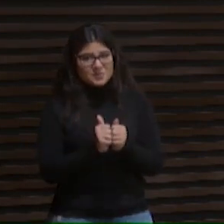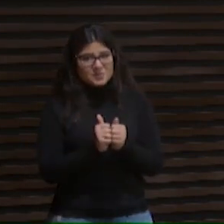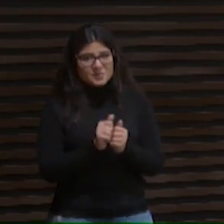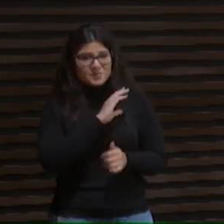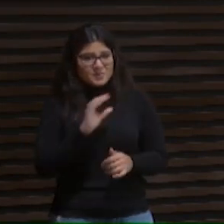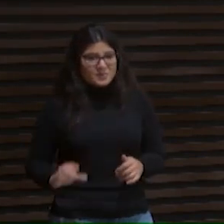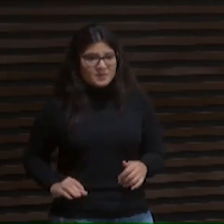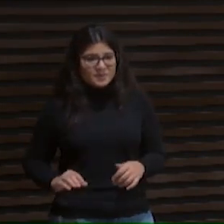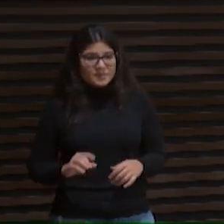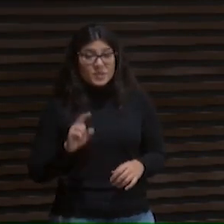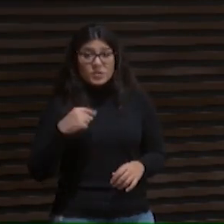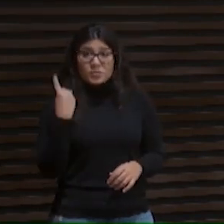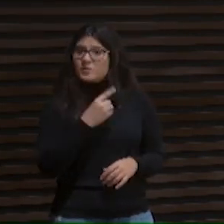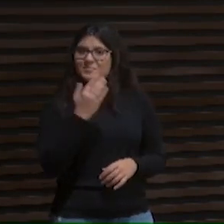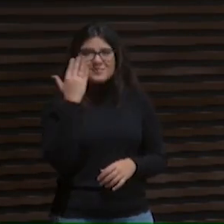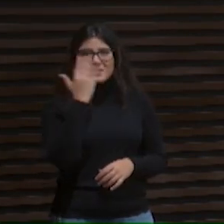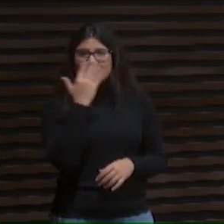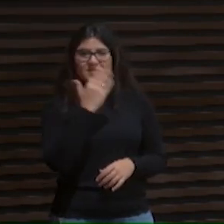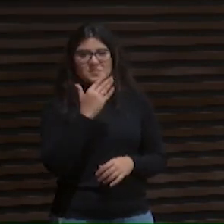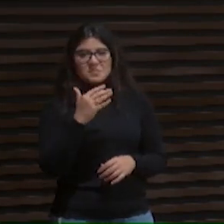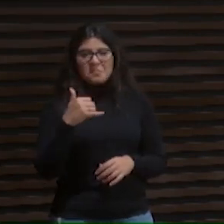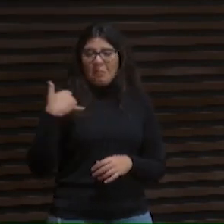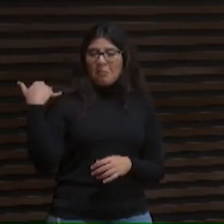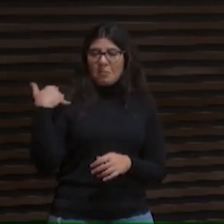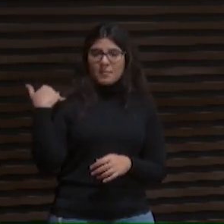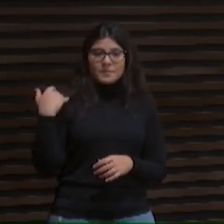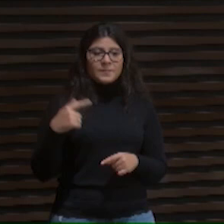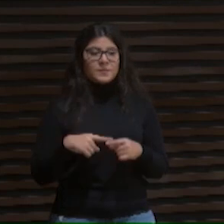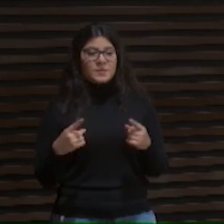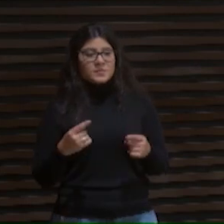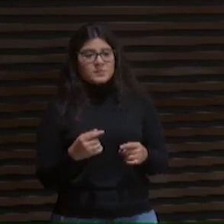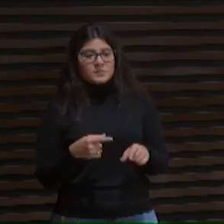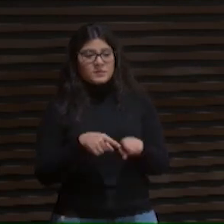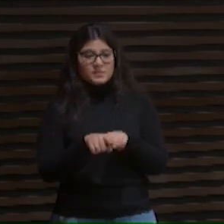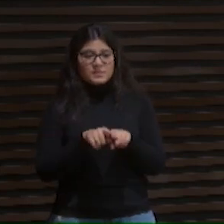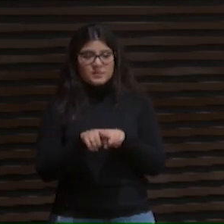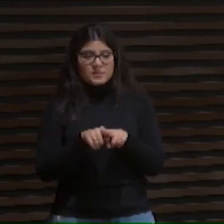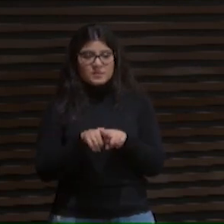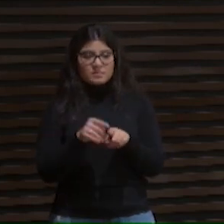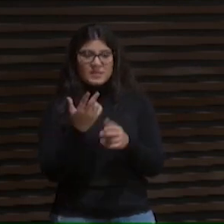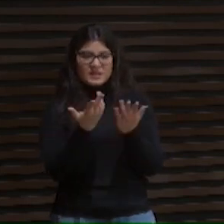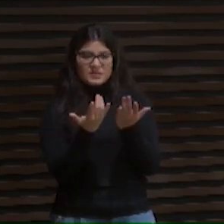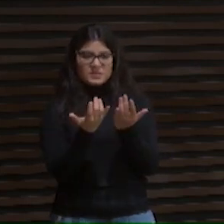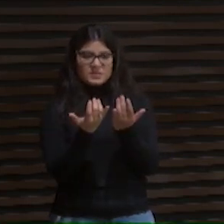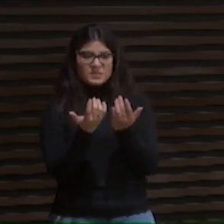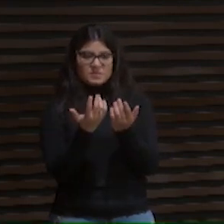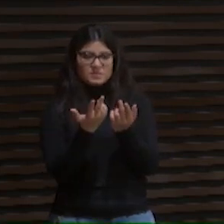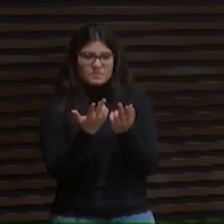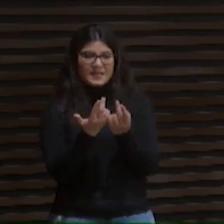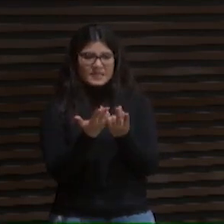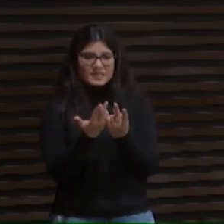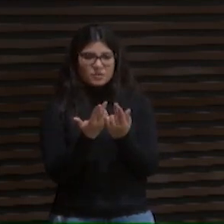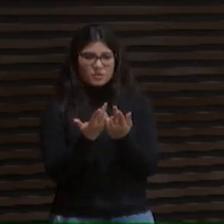somos mais cegos e hostis, semelhantemente a Paulo, importa que morramos para nós mesmos,